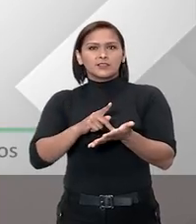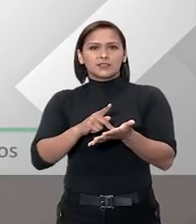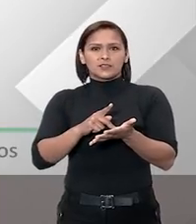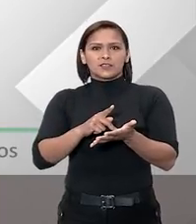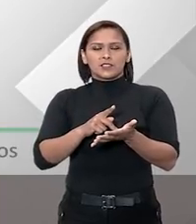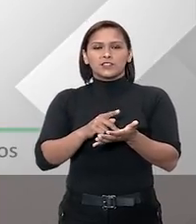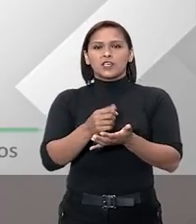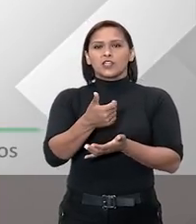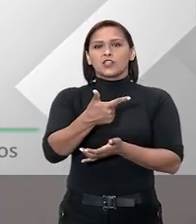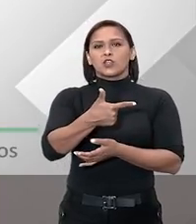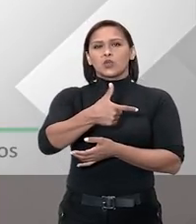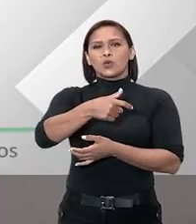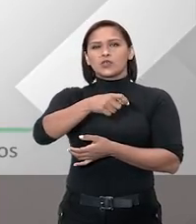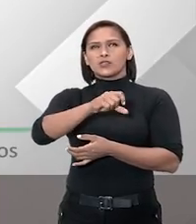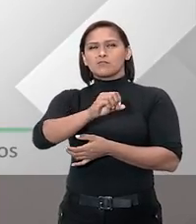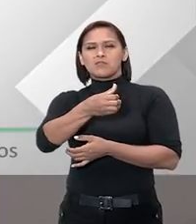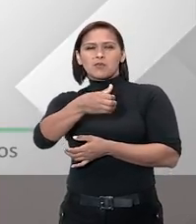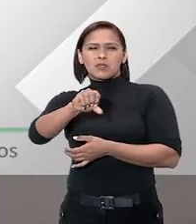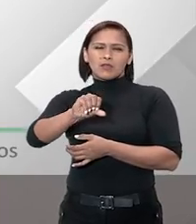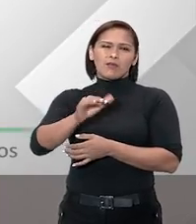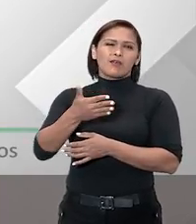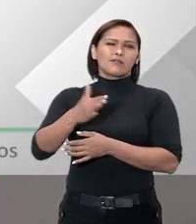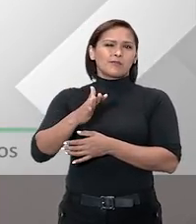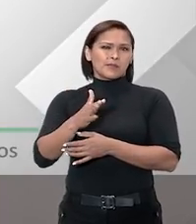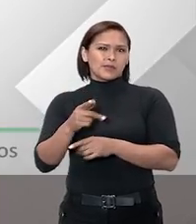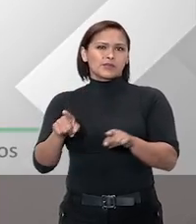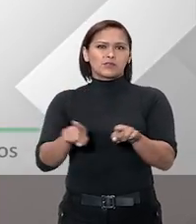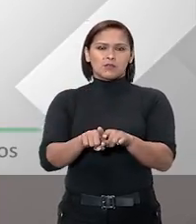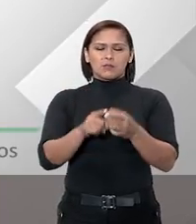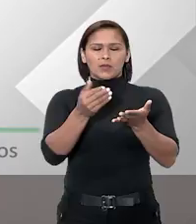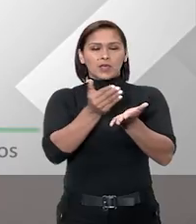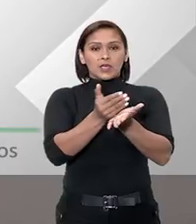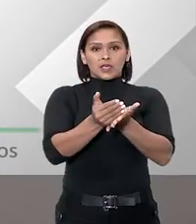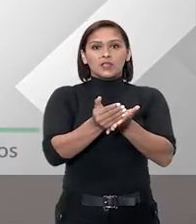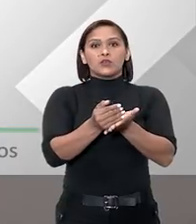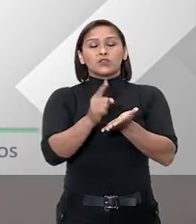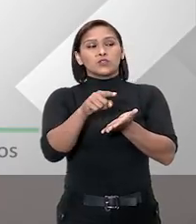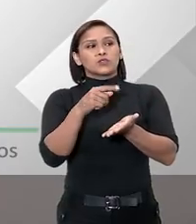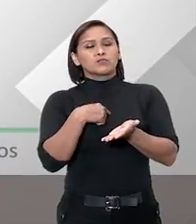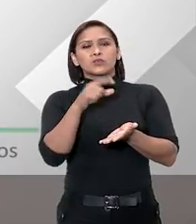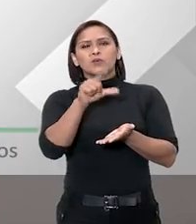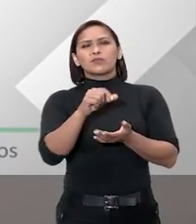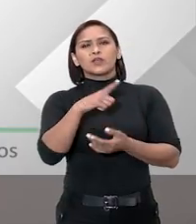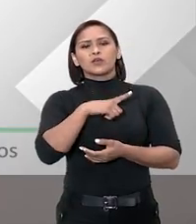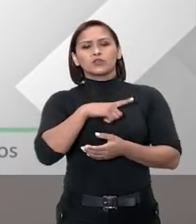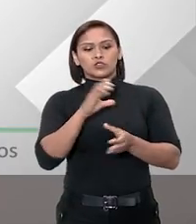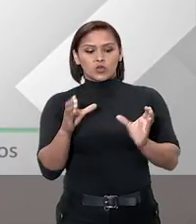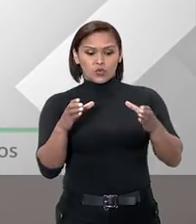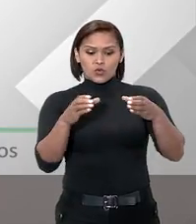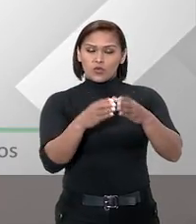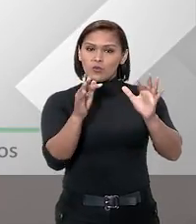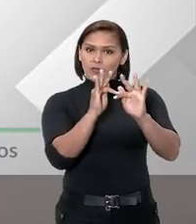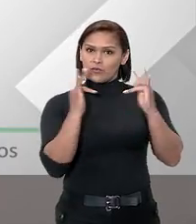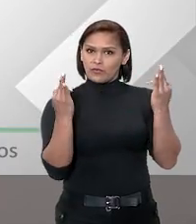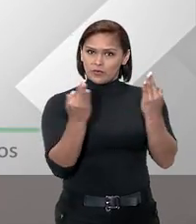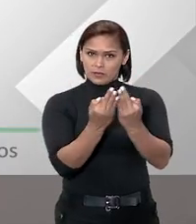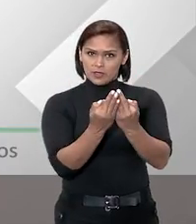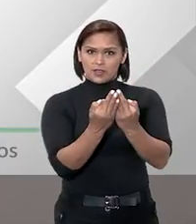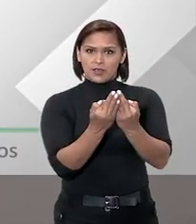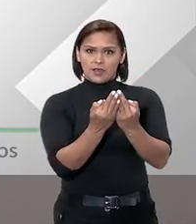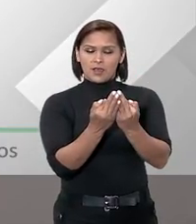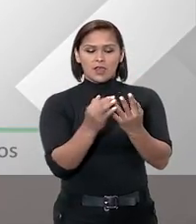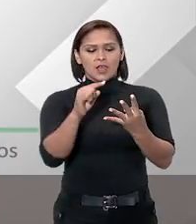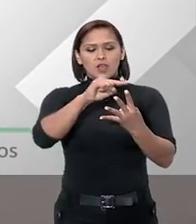Eu comecei em 2009, para ser bem preciso, onde eu tinha um núcleo familiar